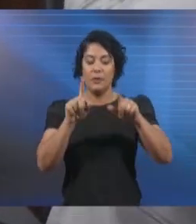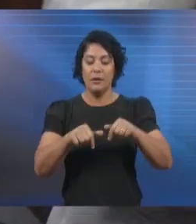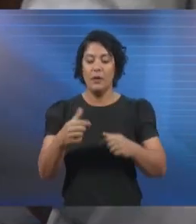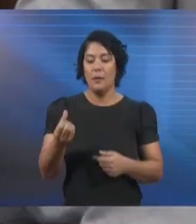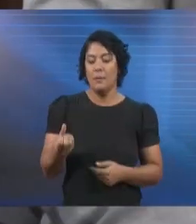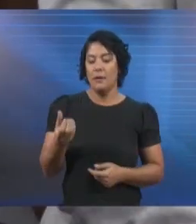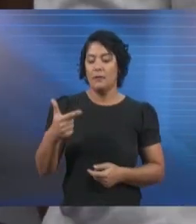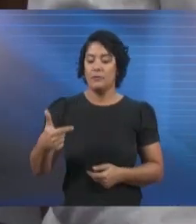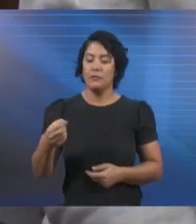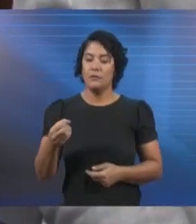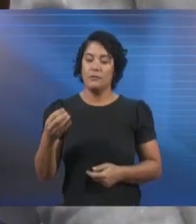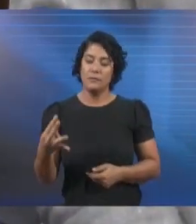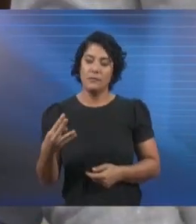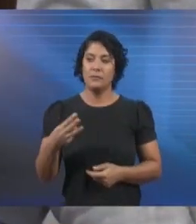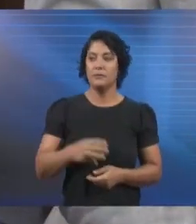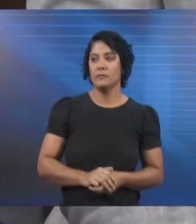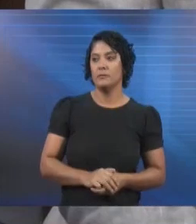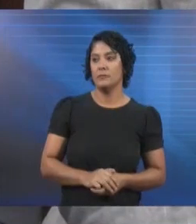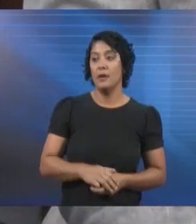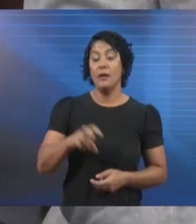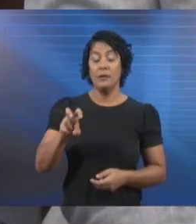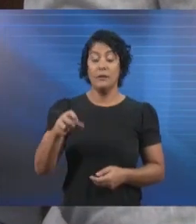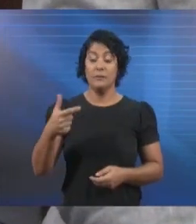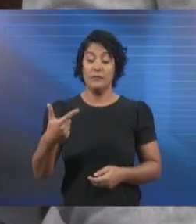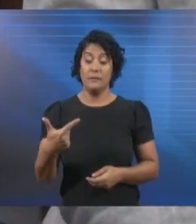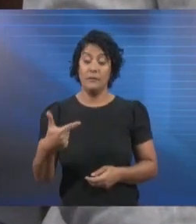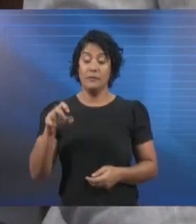62223 projeto número